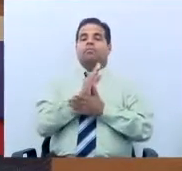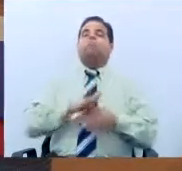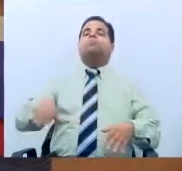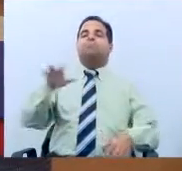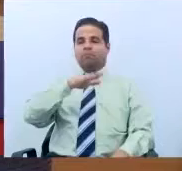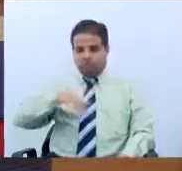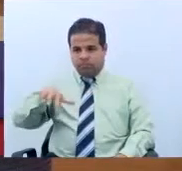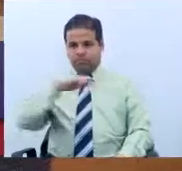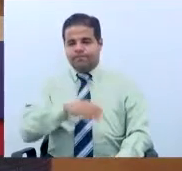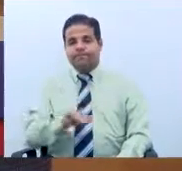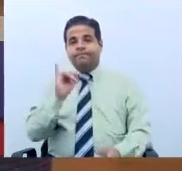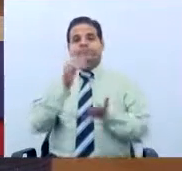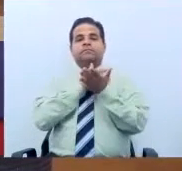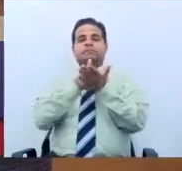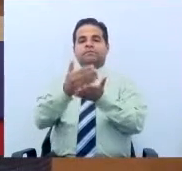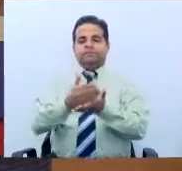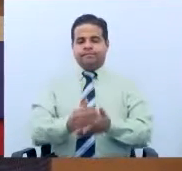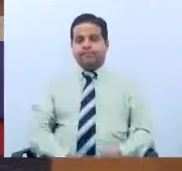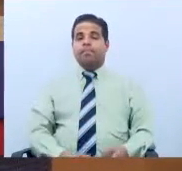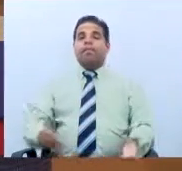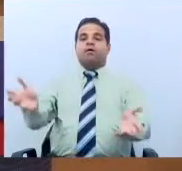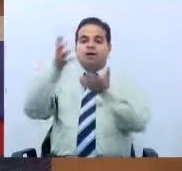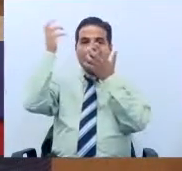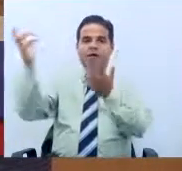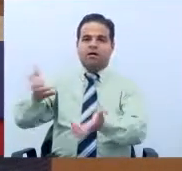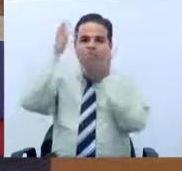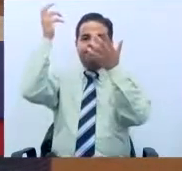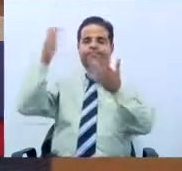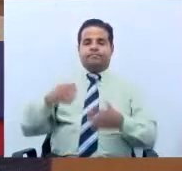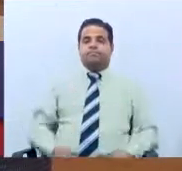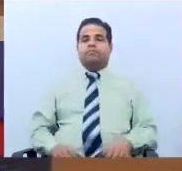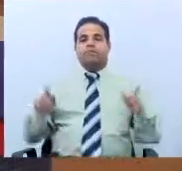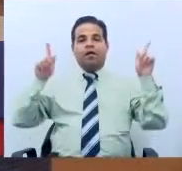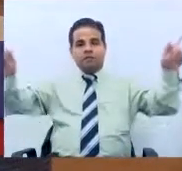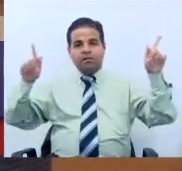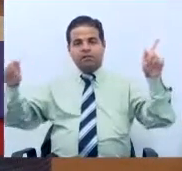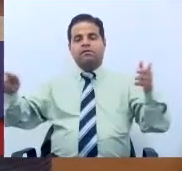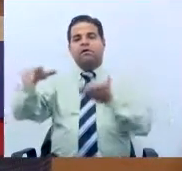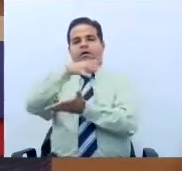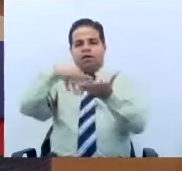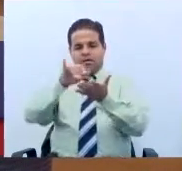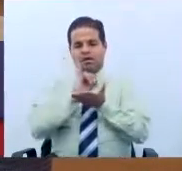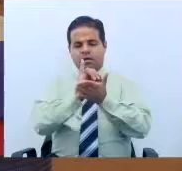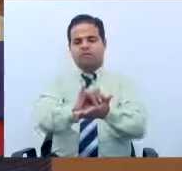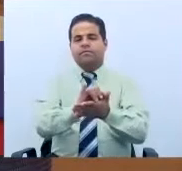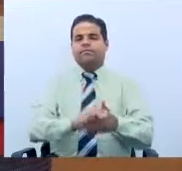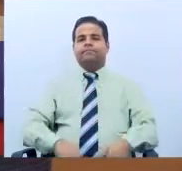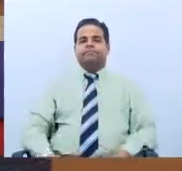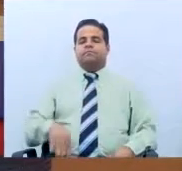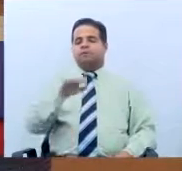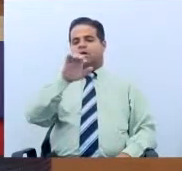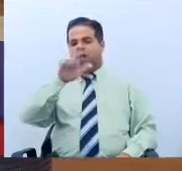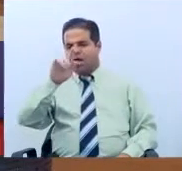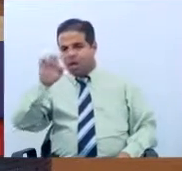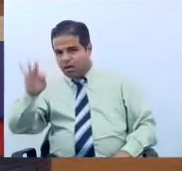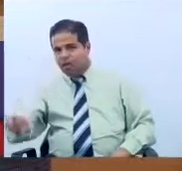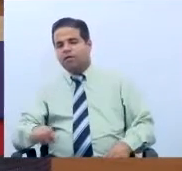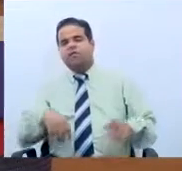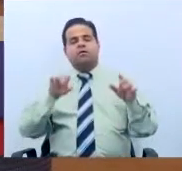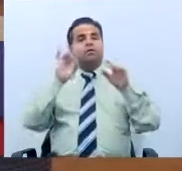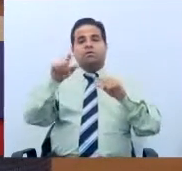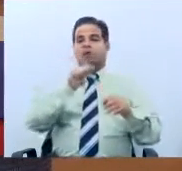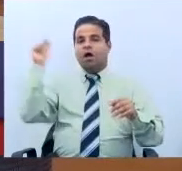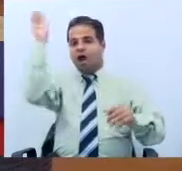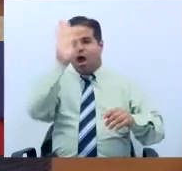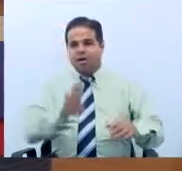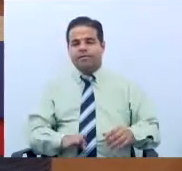então, o início da pressão e a greve de investimento da elite, não só do